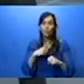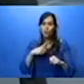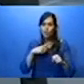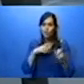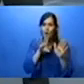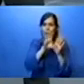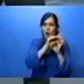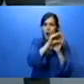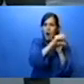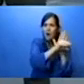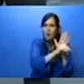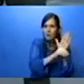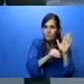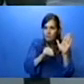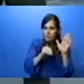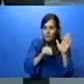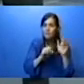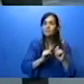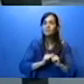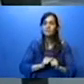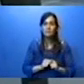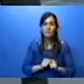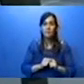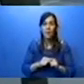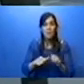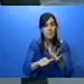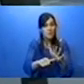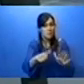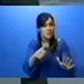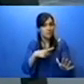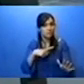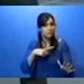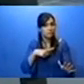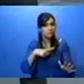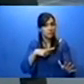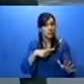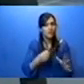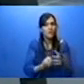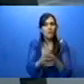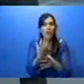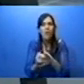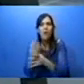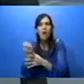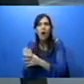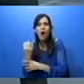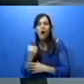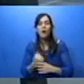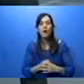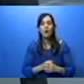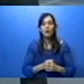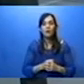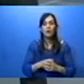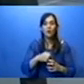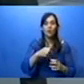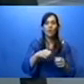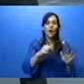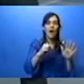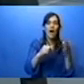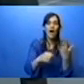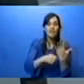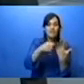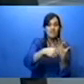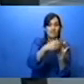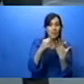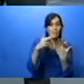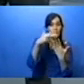formando. Vieram os miriápodos. Primeiro houve o desenvolvimento a proliferação de plantas, de vegetais, os musgos, as hepáticas,